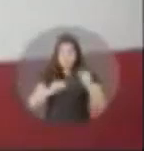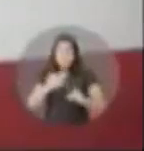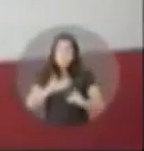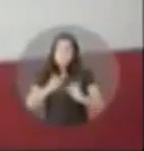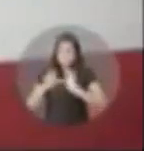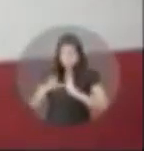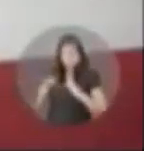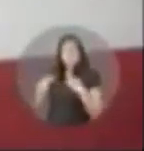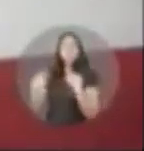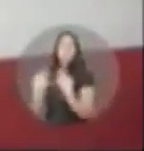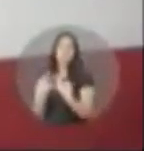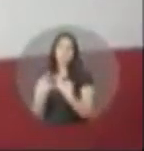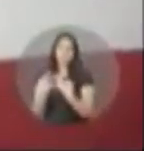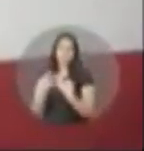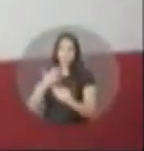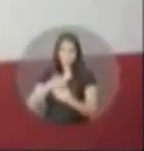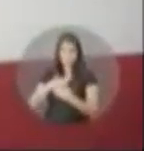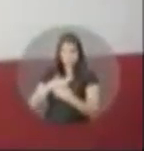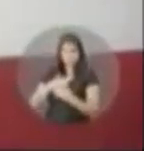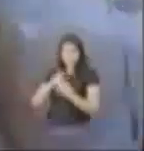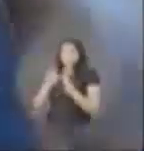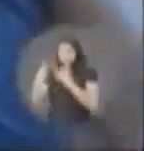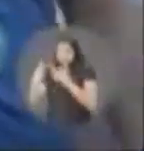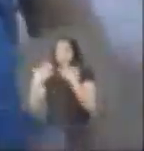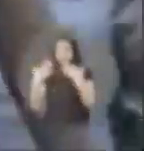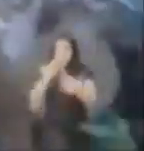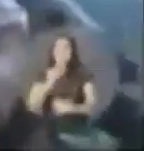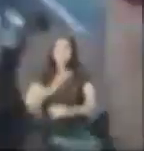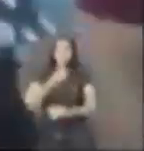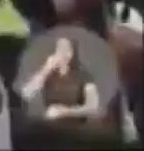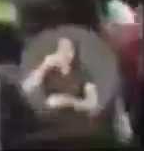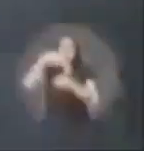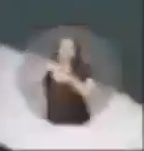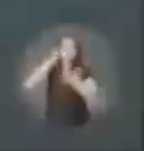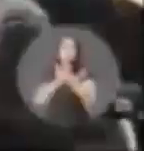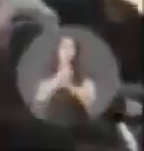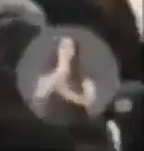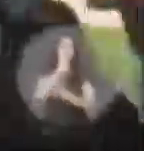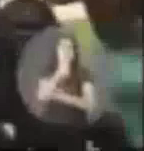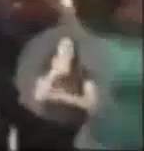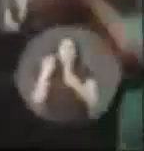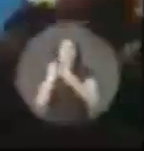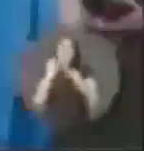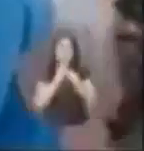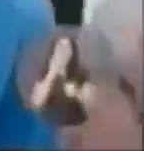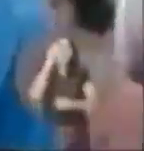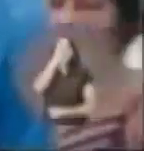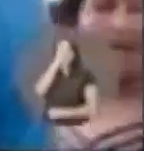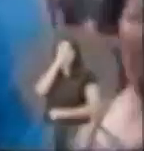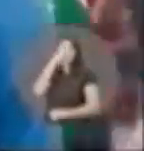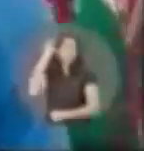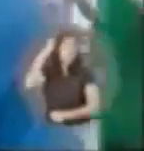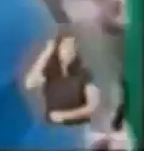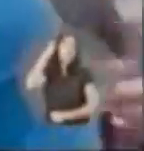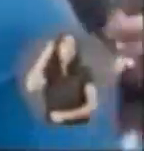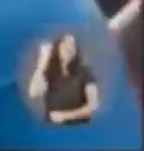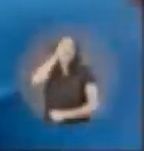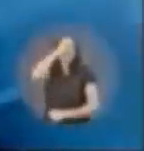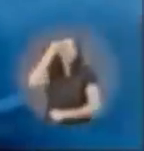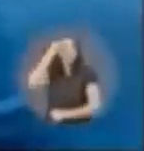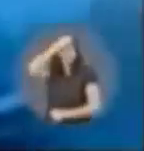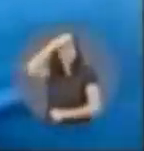já fez, Cuiabá, fará muito mais ainda. Cuiabá vai ganhar, se Deus quiser. Nunca se fez tanto na história de